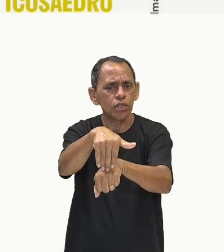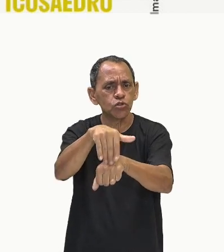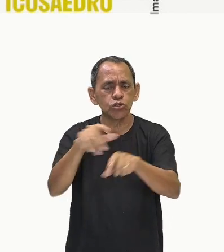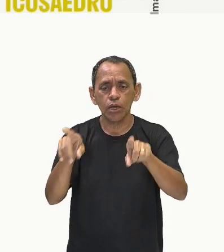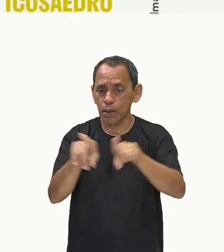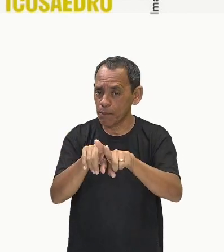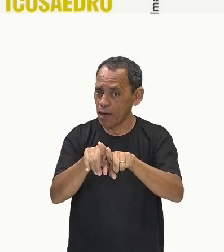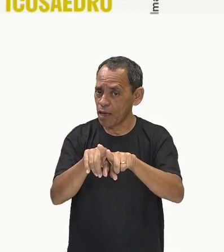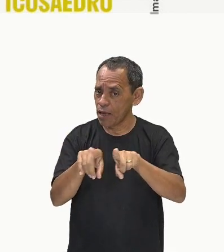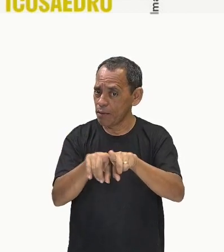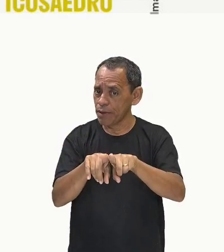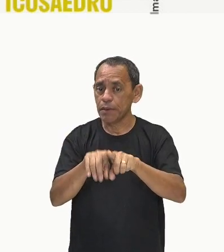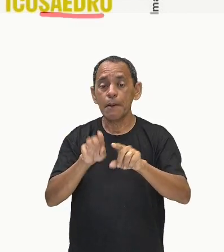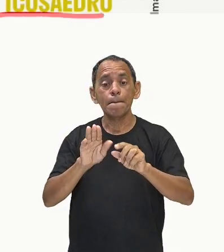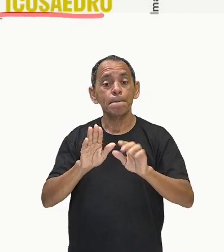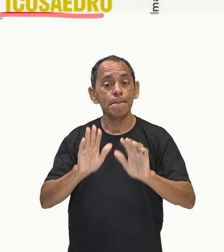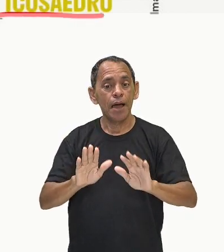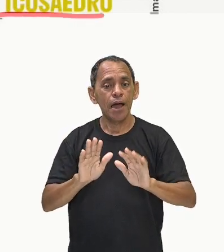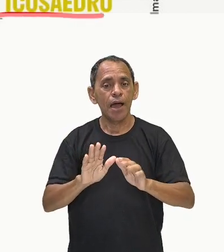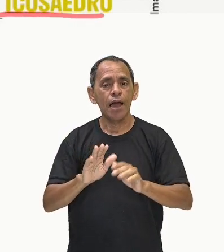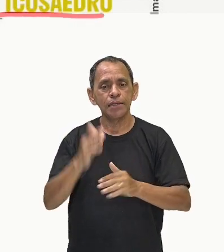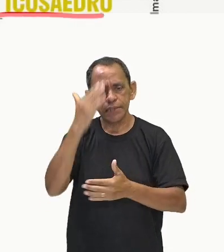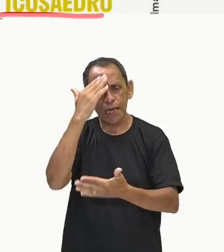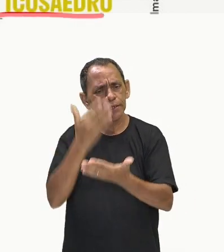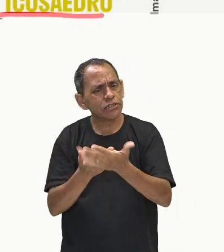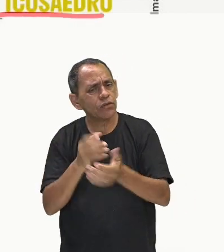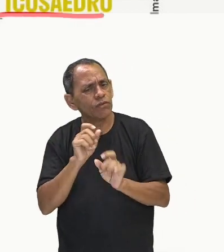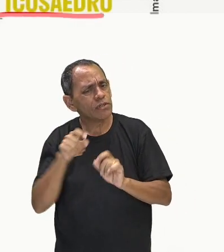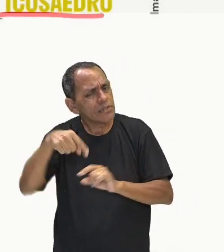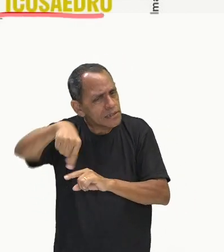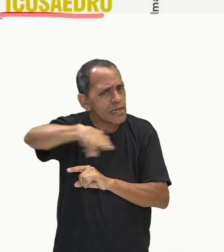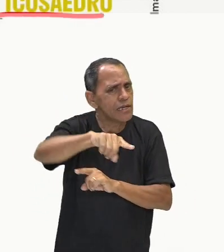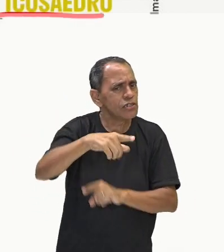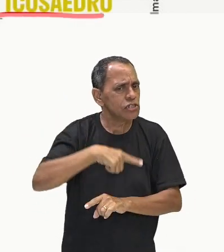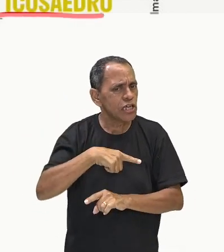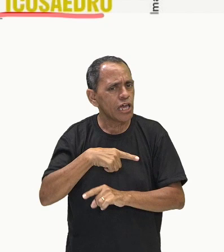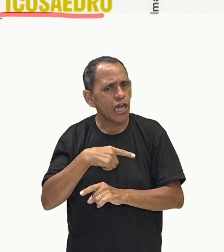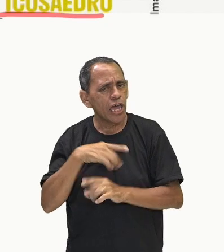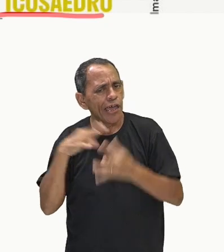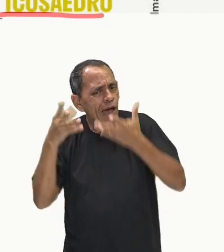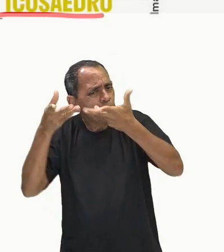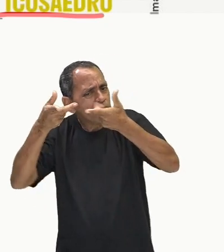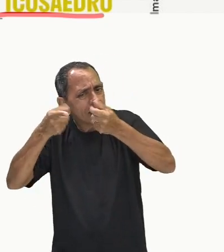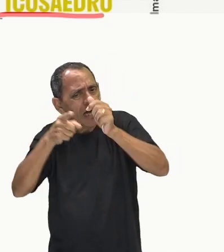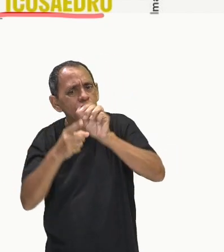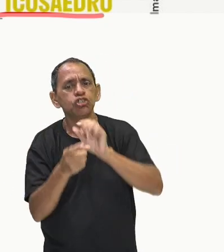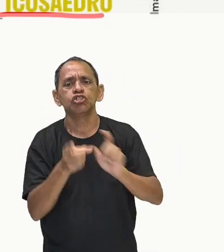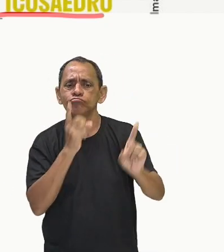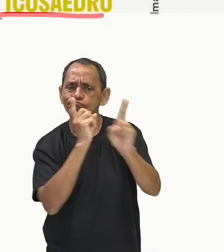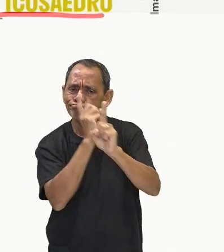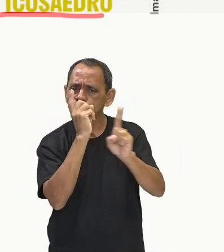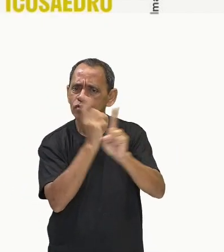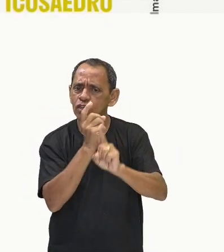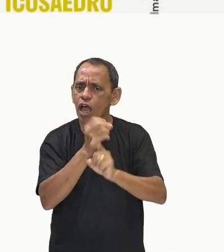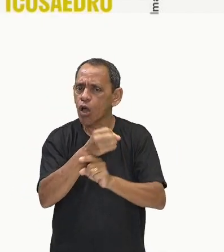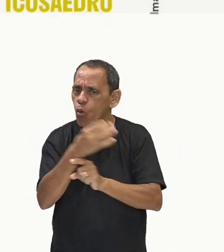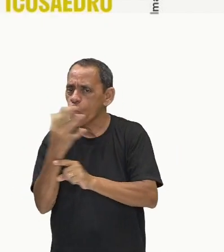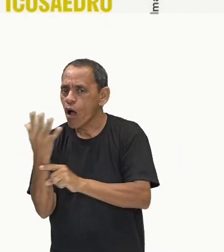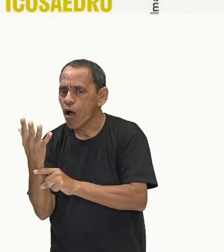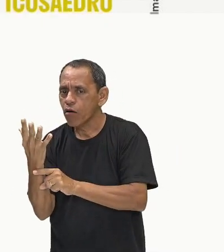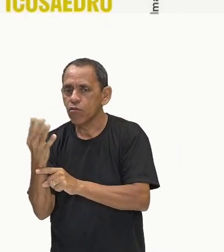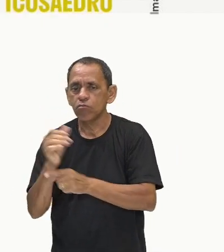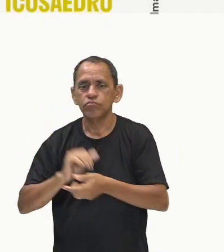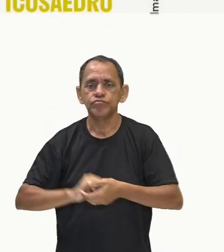você domine, né, está dominando a habilidade de identificá-lo. É importante saber identificar